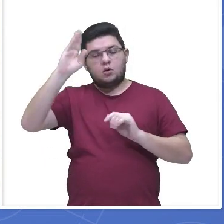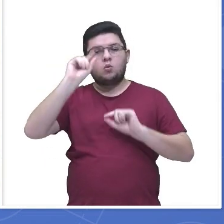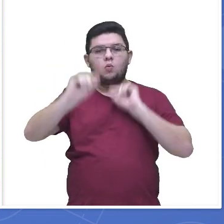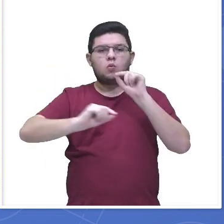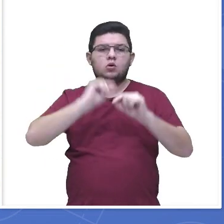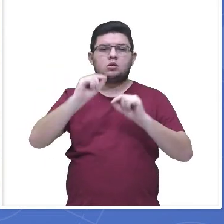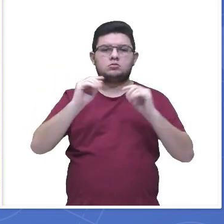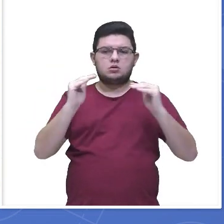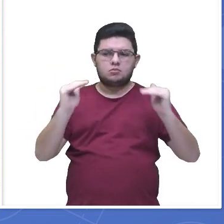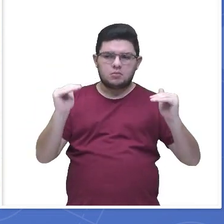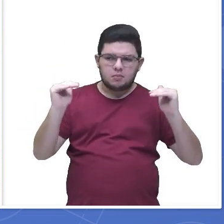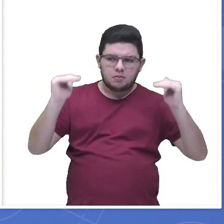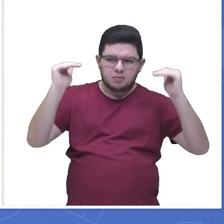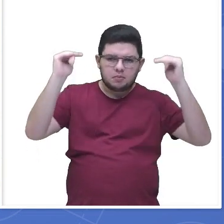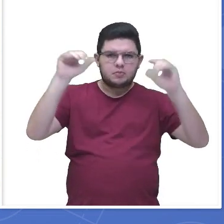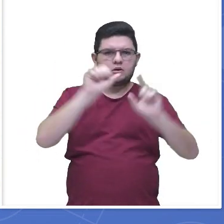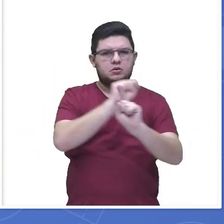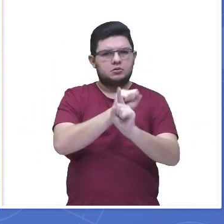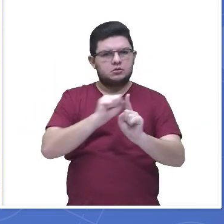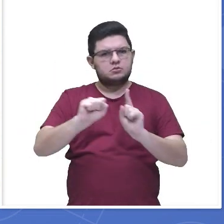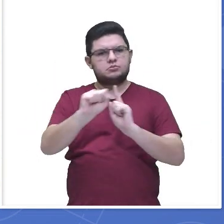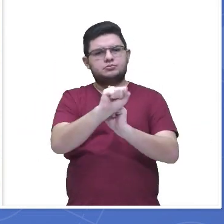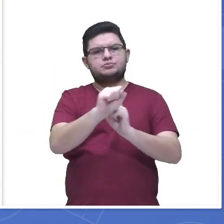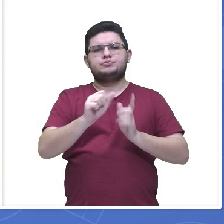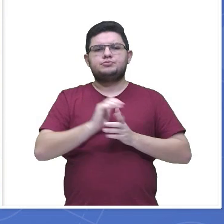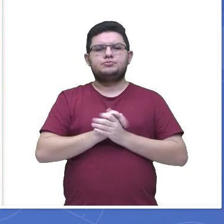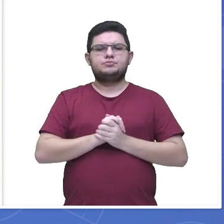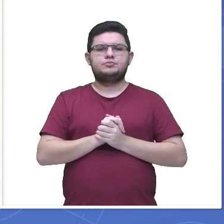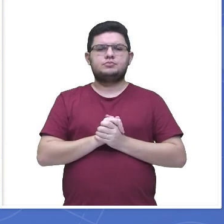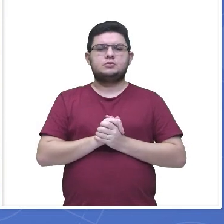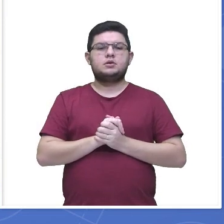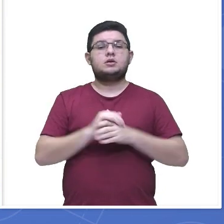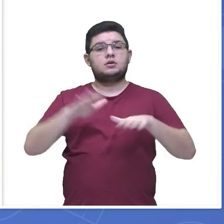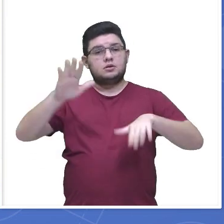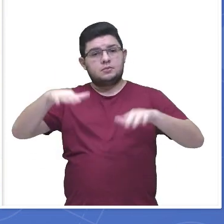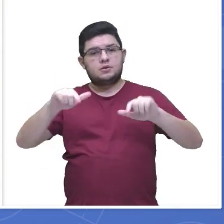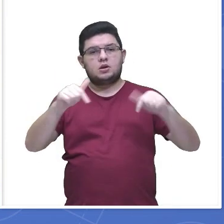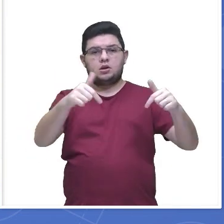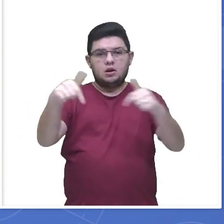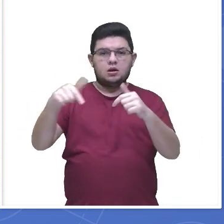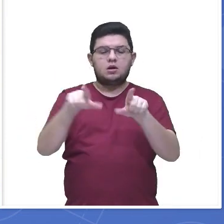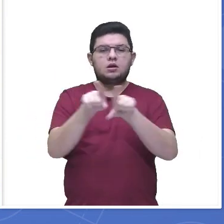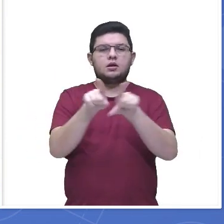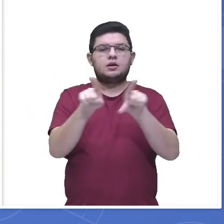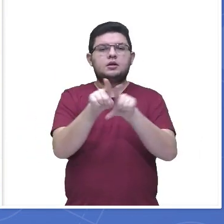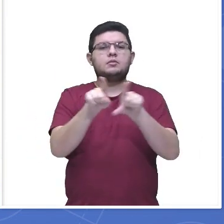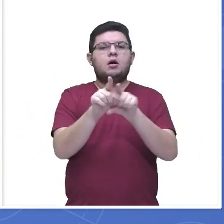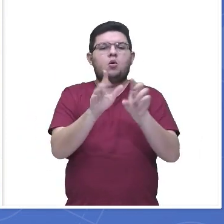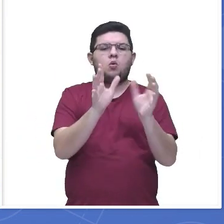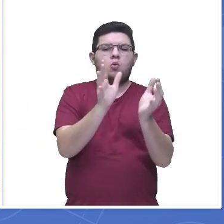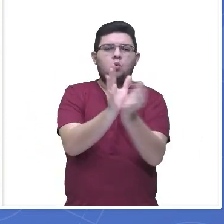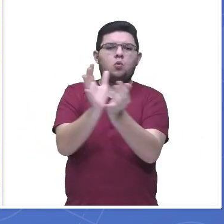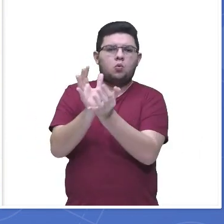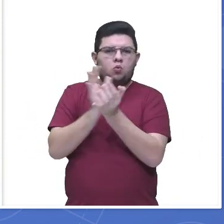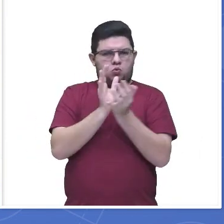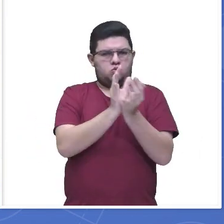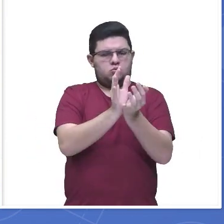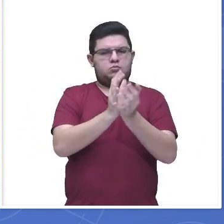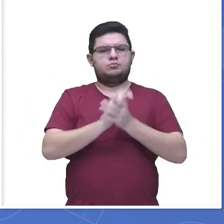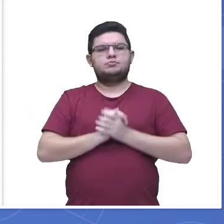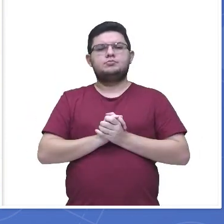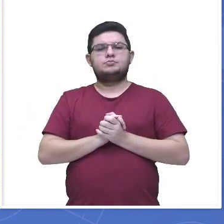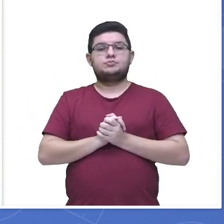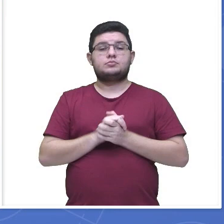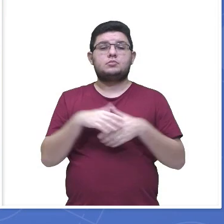na sociedade, o seu trabalho e traços raciais. O que isso quer dizer? A escultura